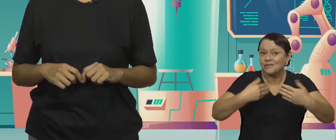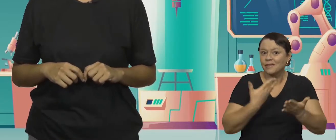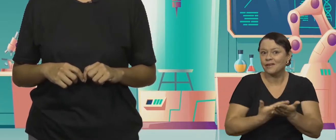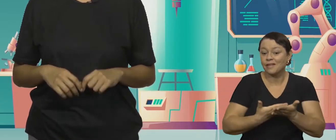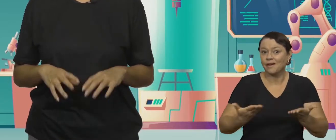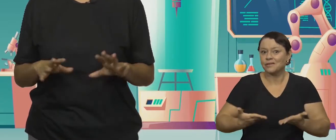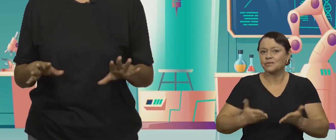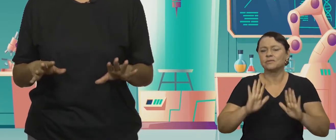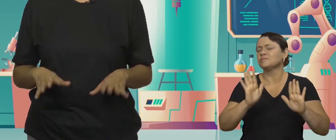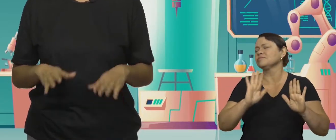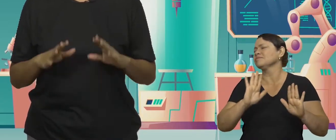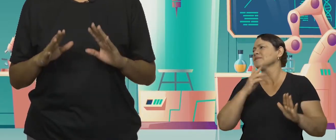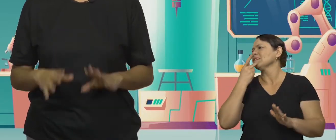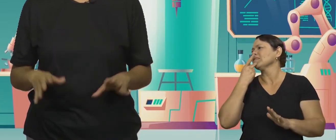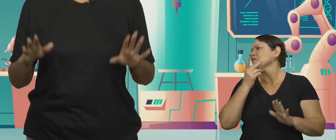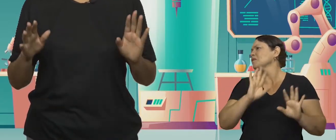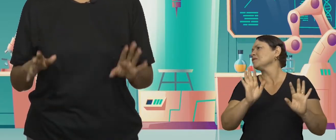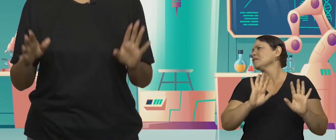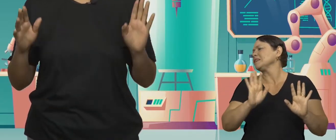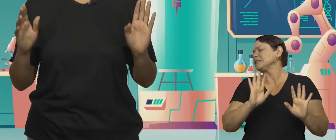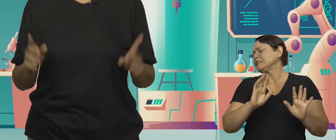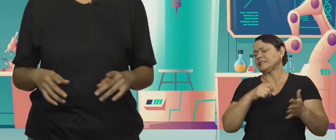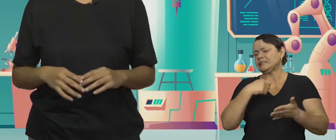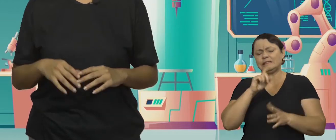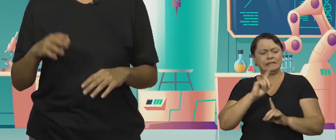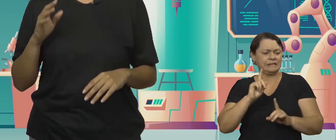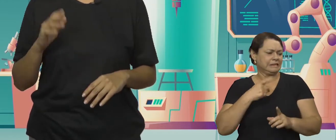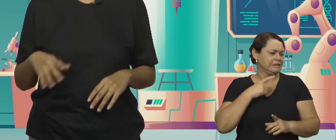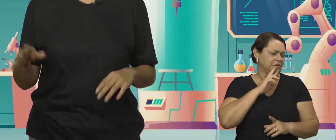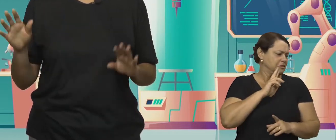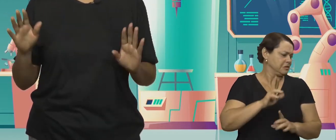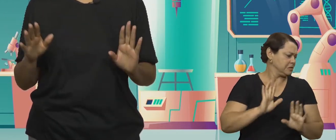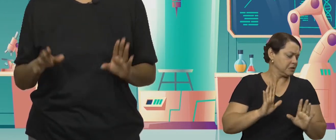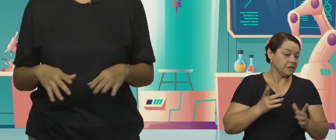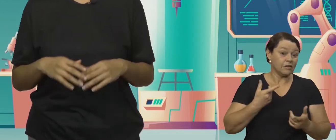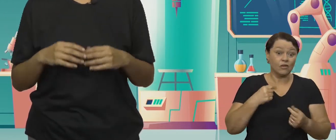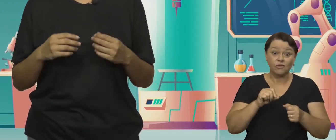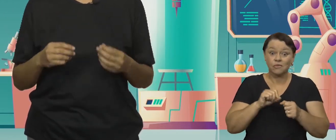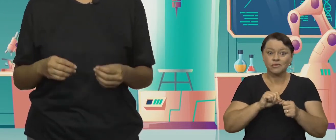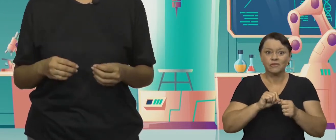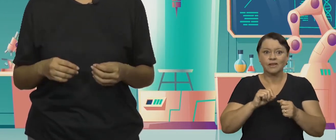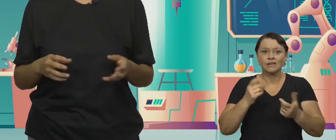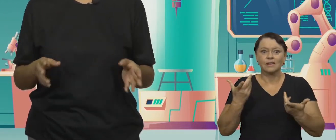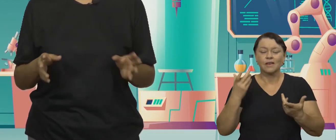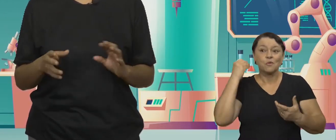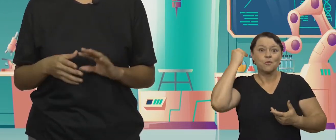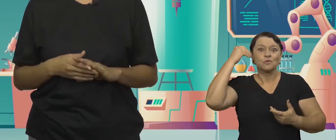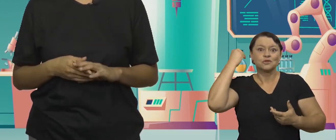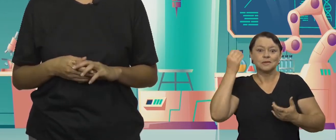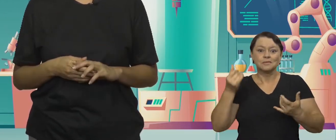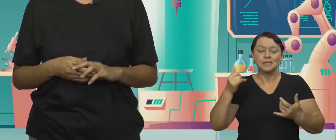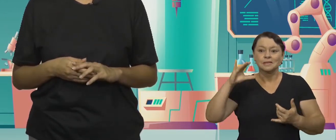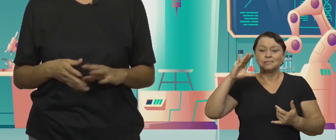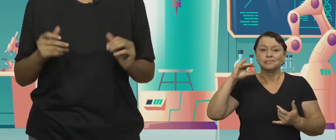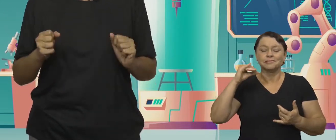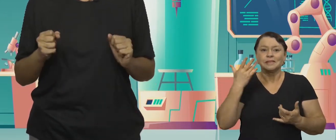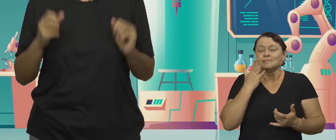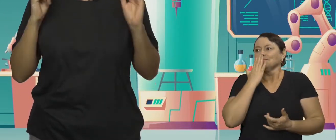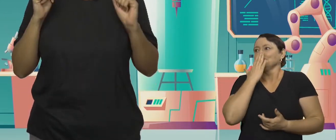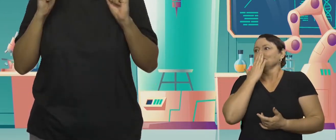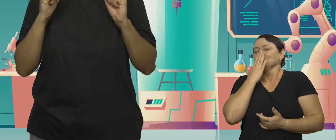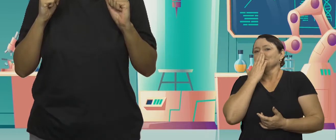final dessa aula. Não adianta insistir. Eu não vou contar que faremos um experimento científico